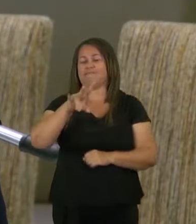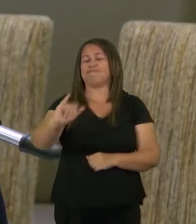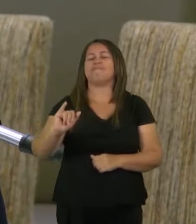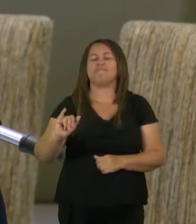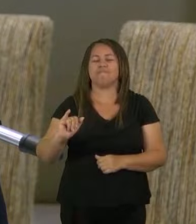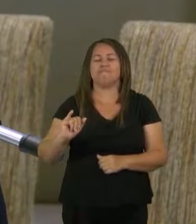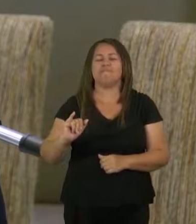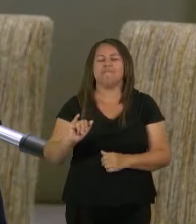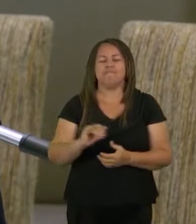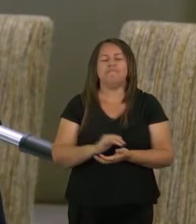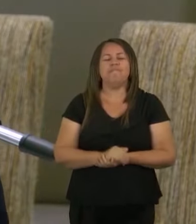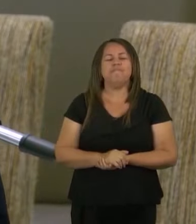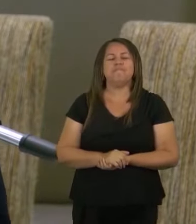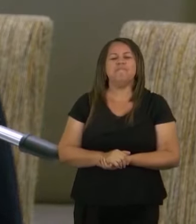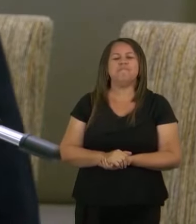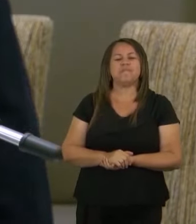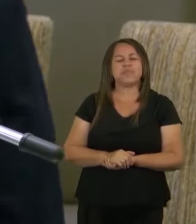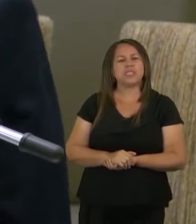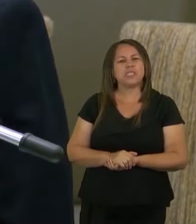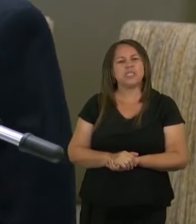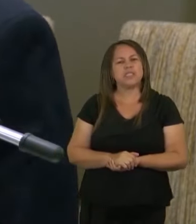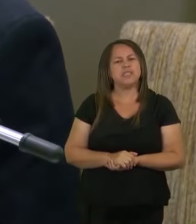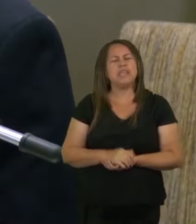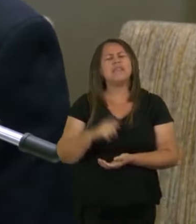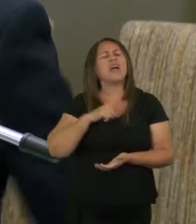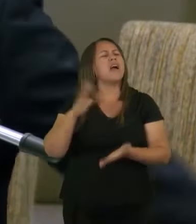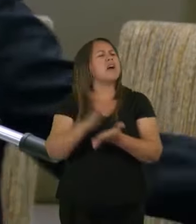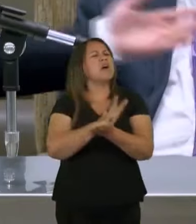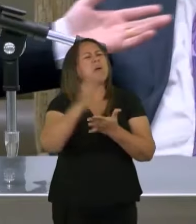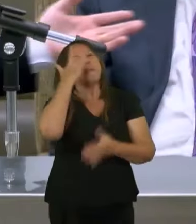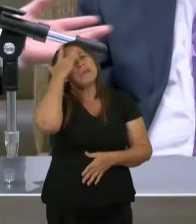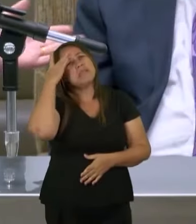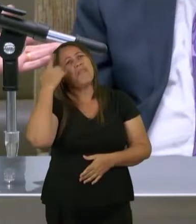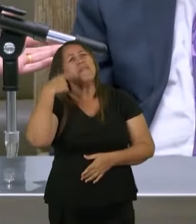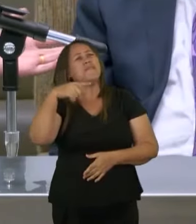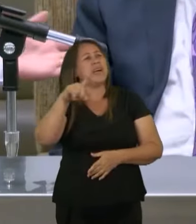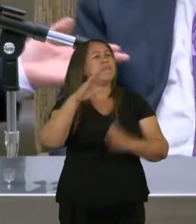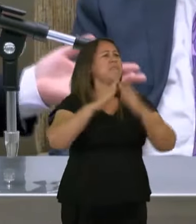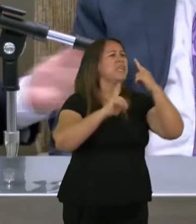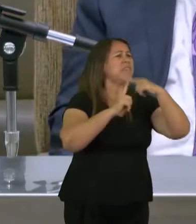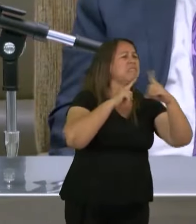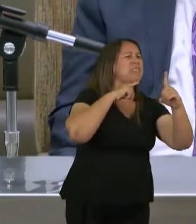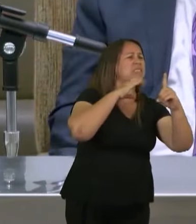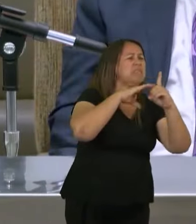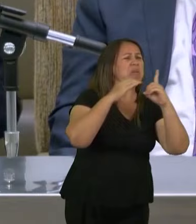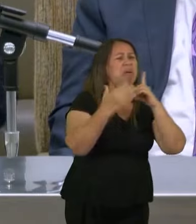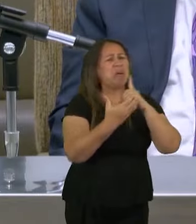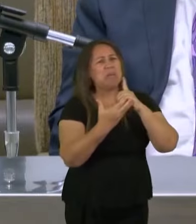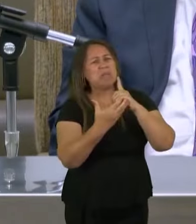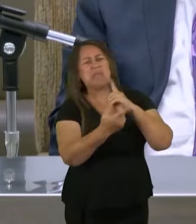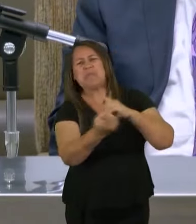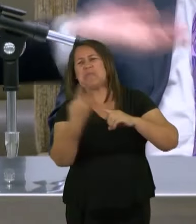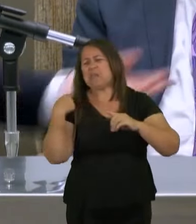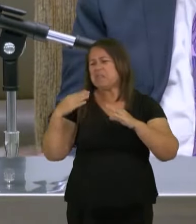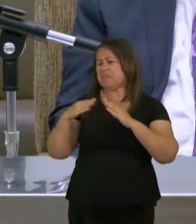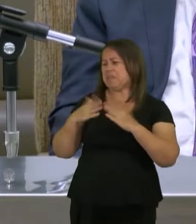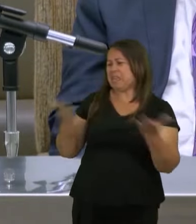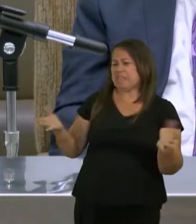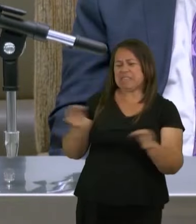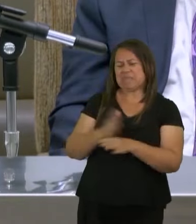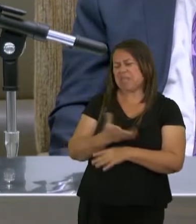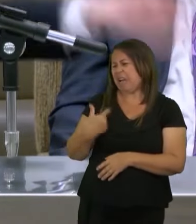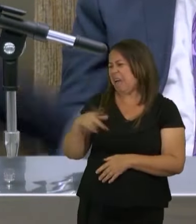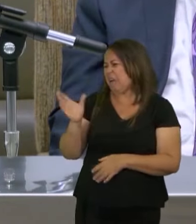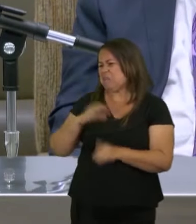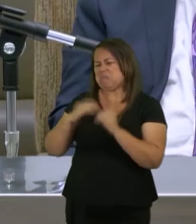que chegou. Tem gente que vai ao culto e volta para casa do mesmo jeito e diz: olha, o culto não foi bom, o pregador não